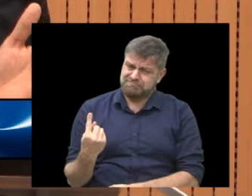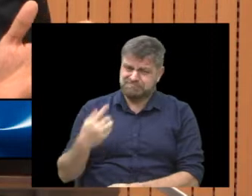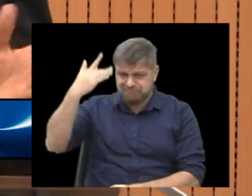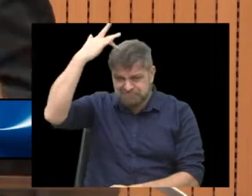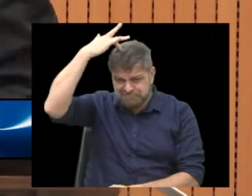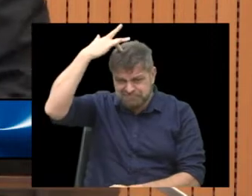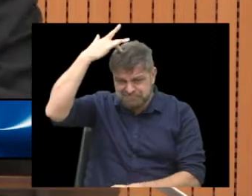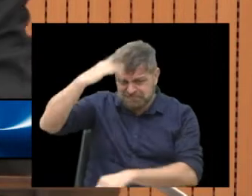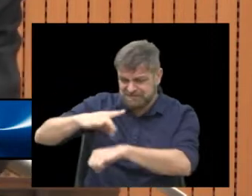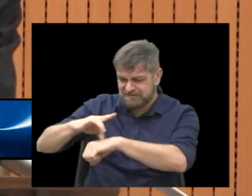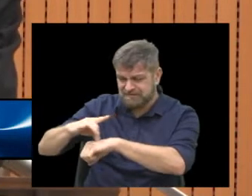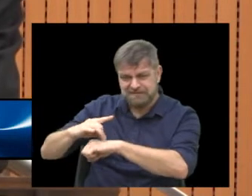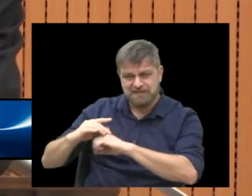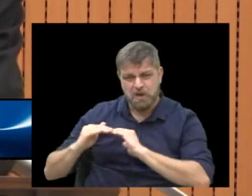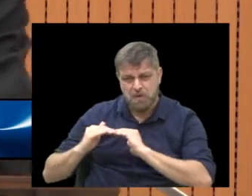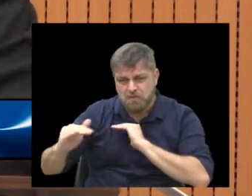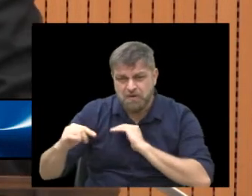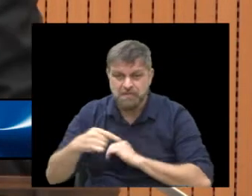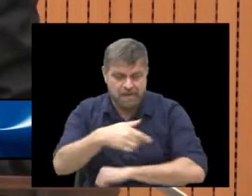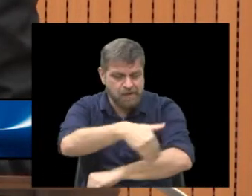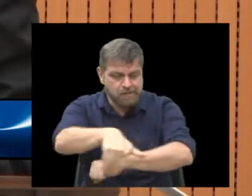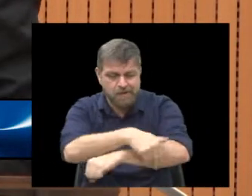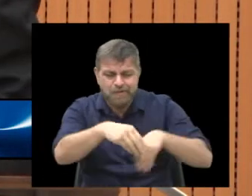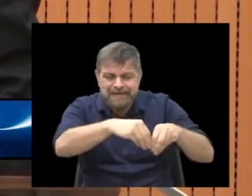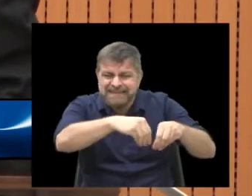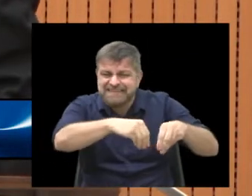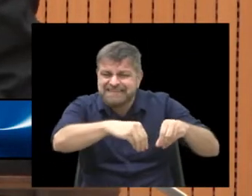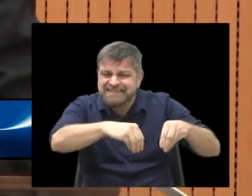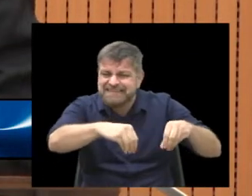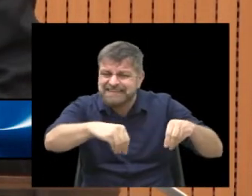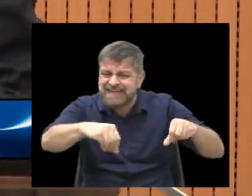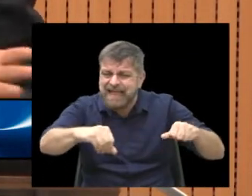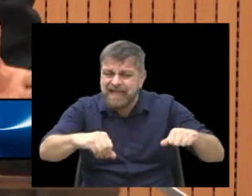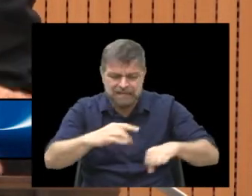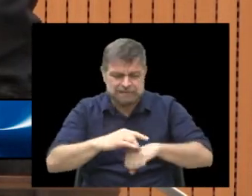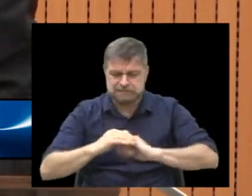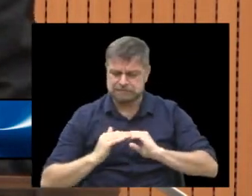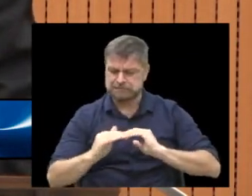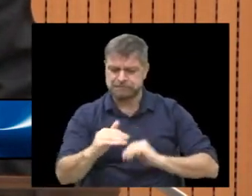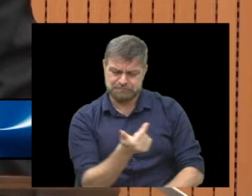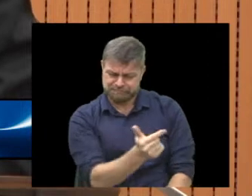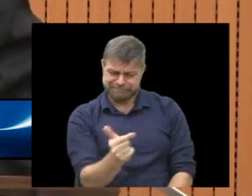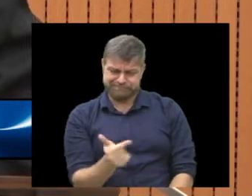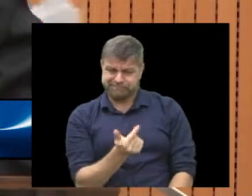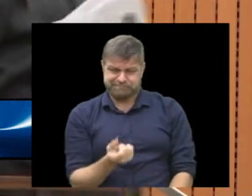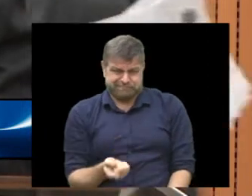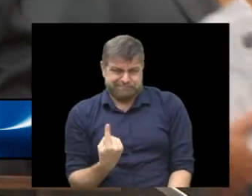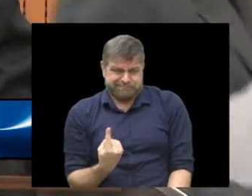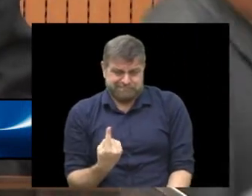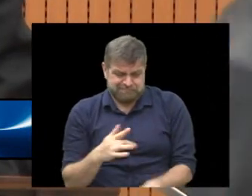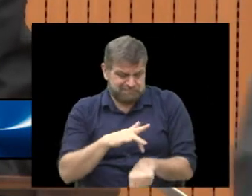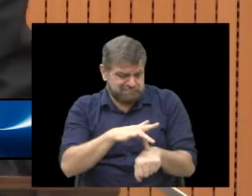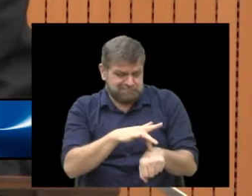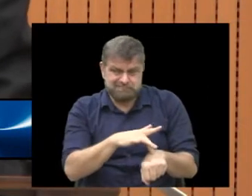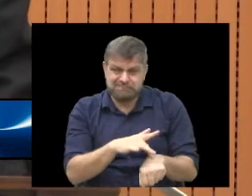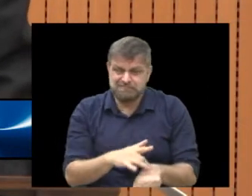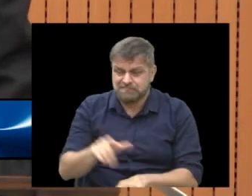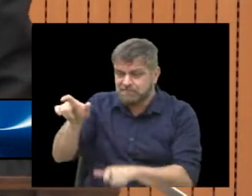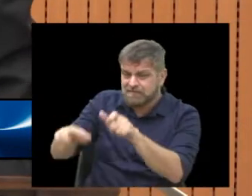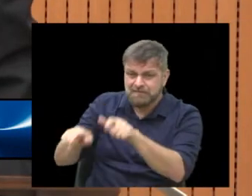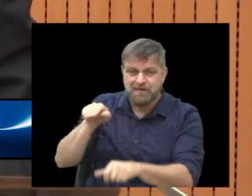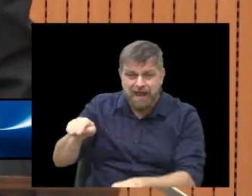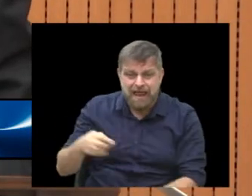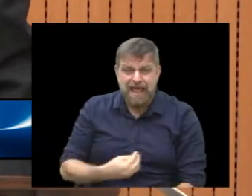está asfaltado e só a rua El Tigre não está. Eu realmente achei muito estranho essa situação. Eles são moradores lá